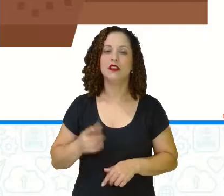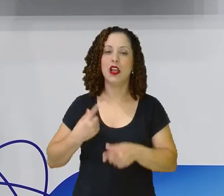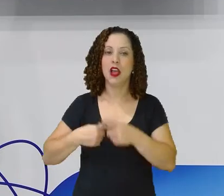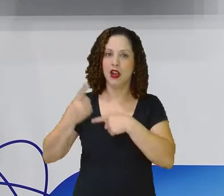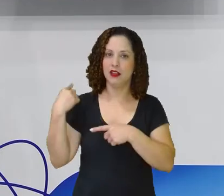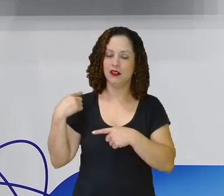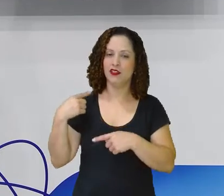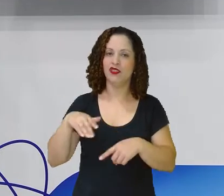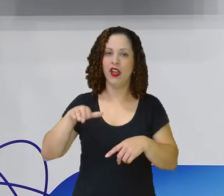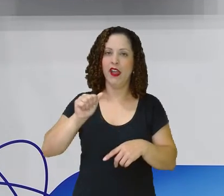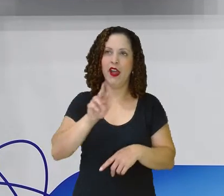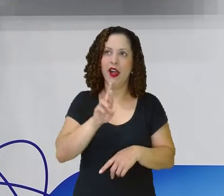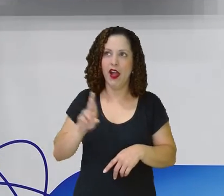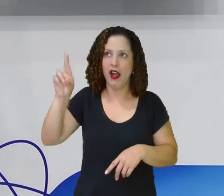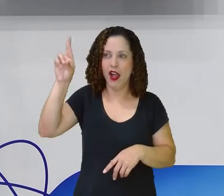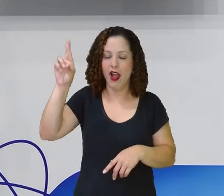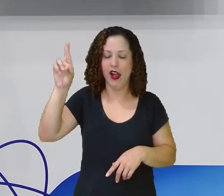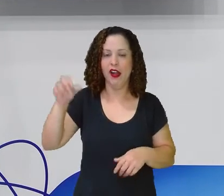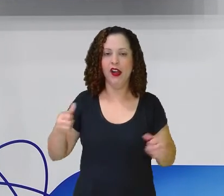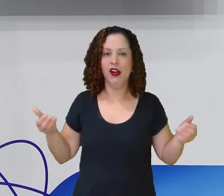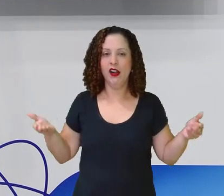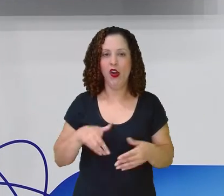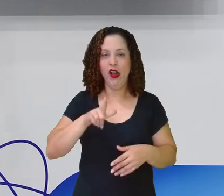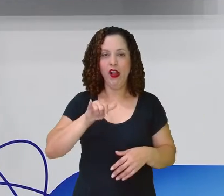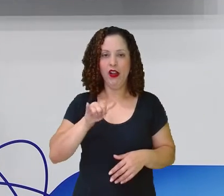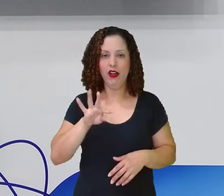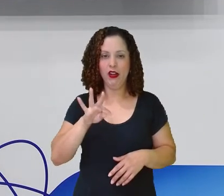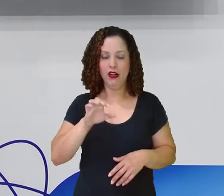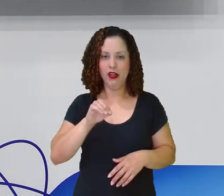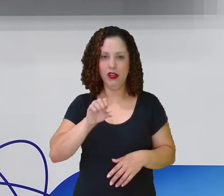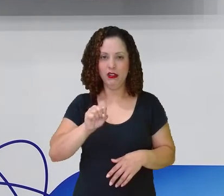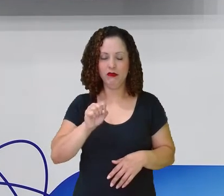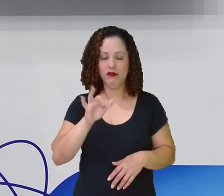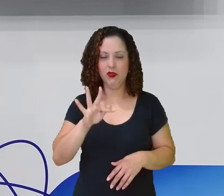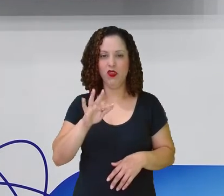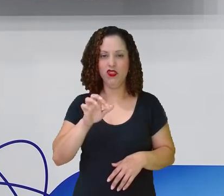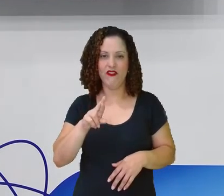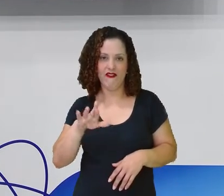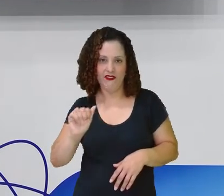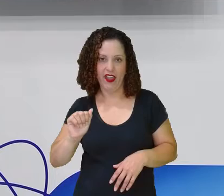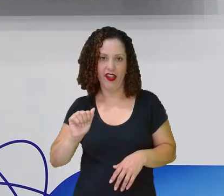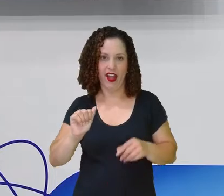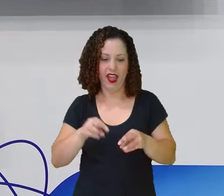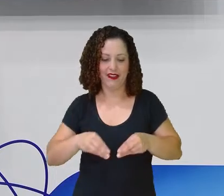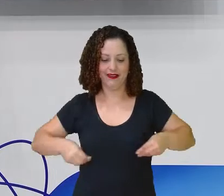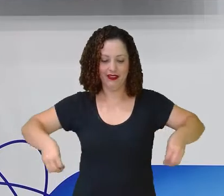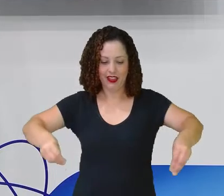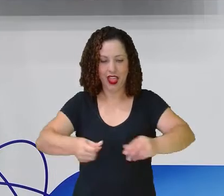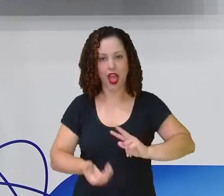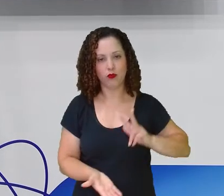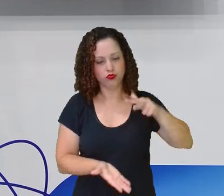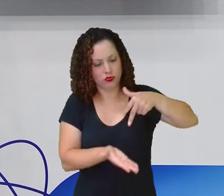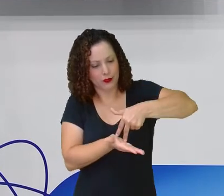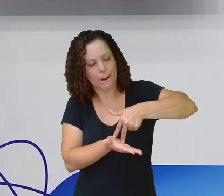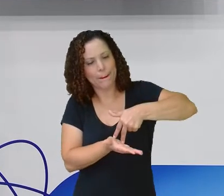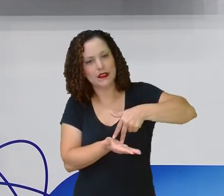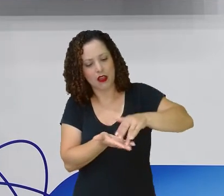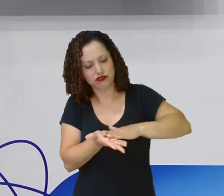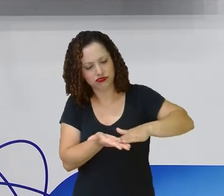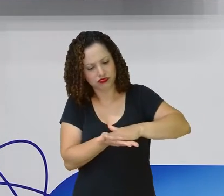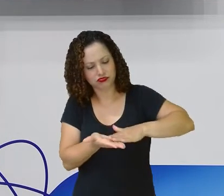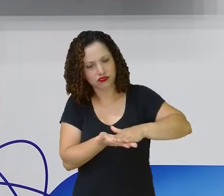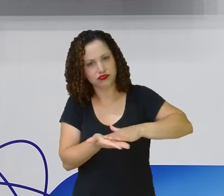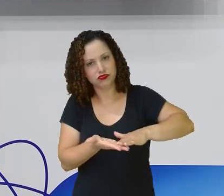falando do ar, a litosfera, nós estamos falando aqui da terra, né? Do chão, aí onde você está pisando. Então,